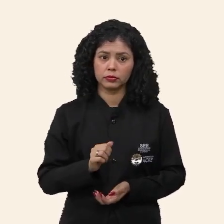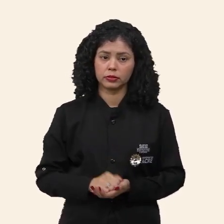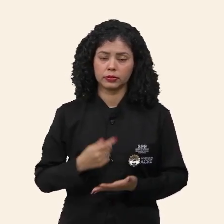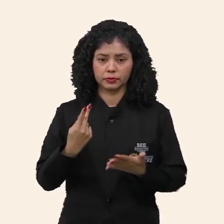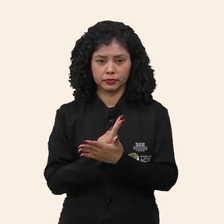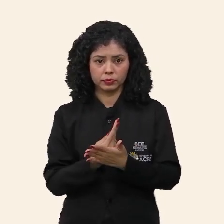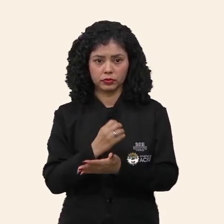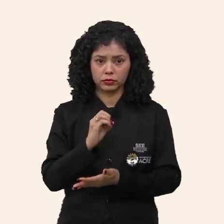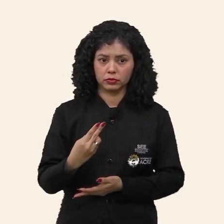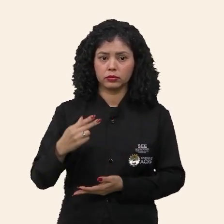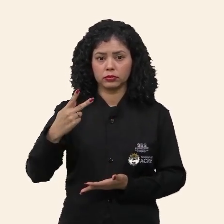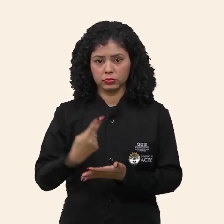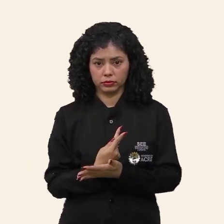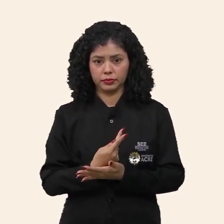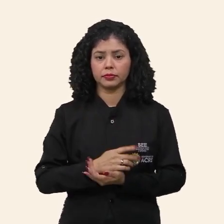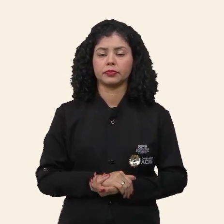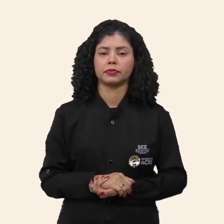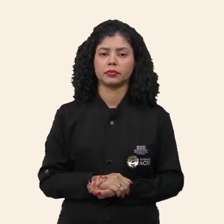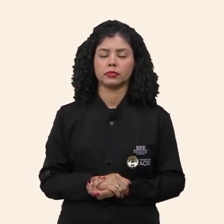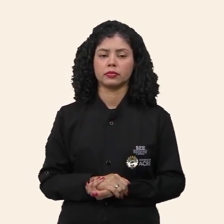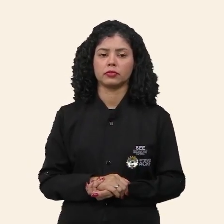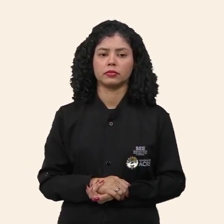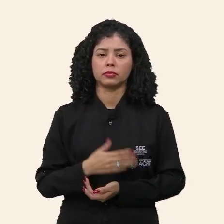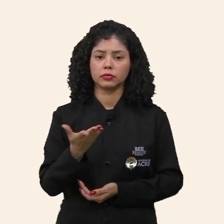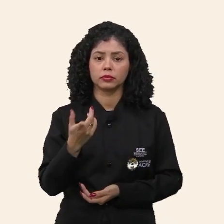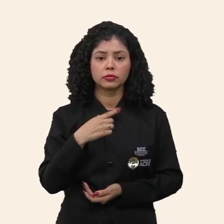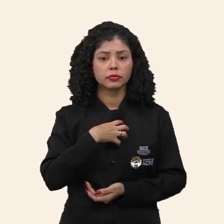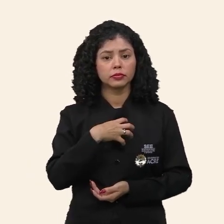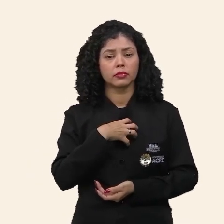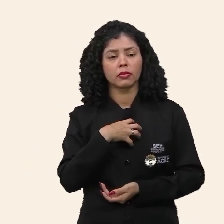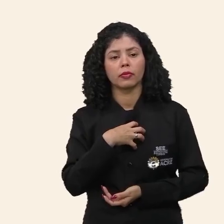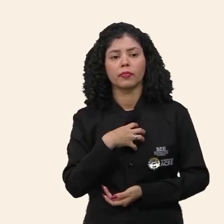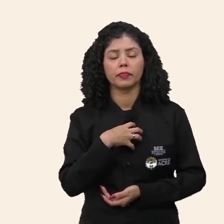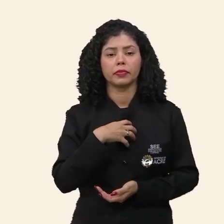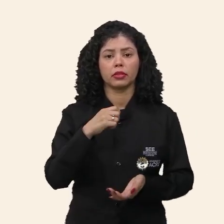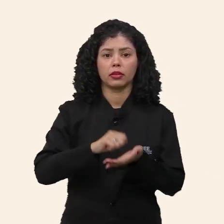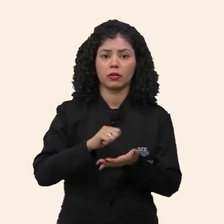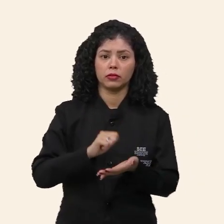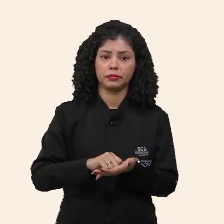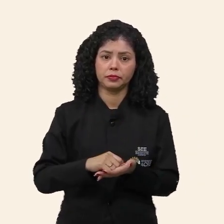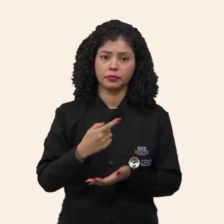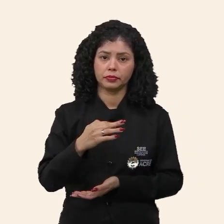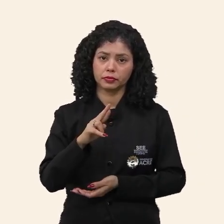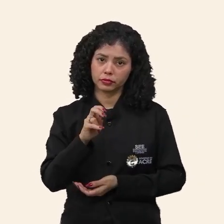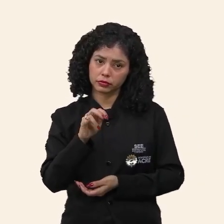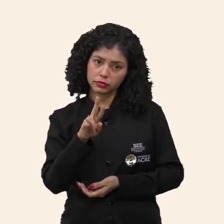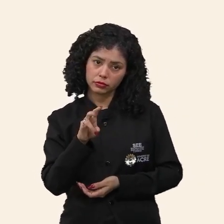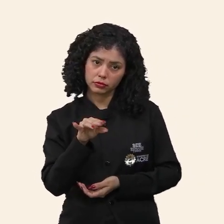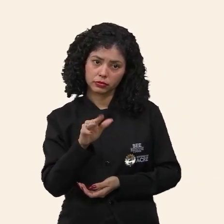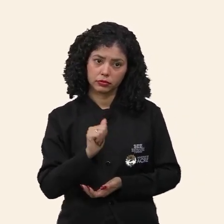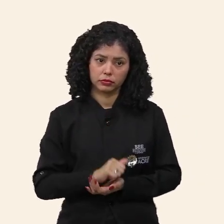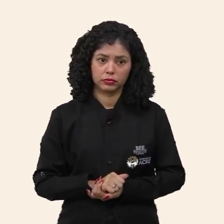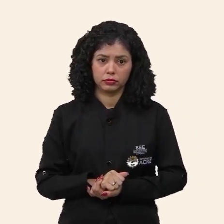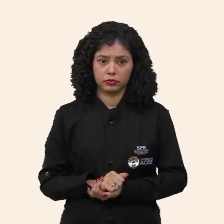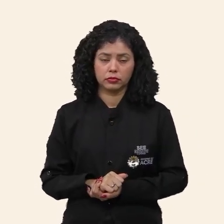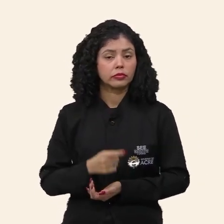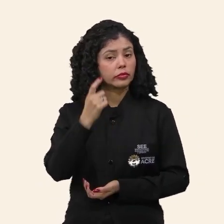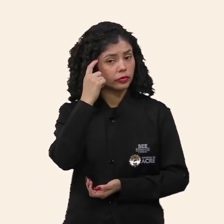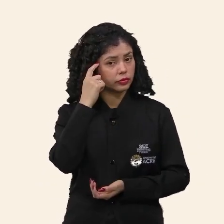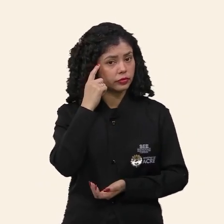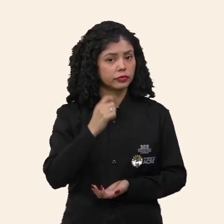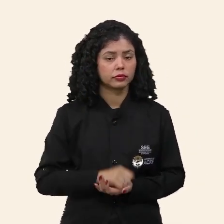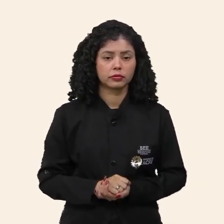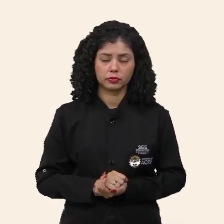se está certo ou errado. Nesse sentido, seria a descritiva ou a prescritiva? Pensem